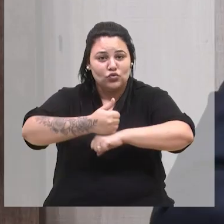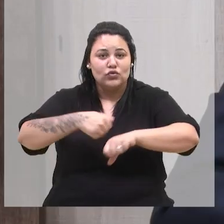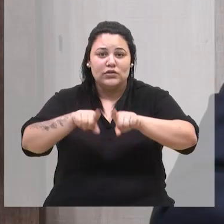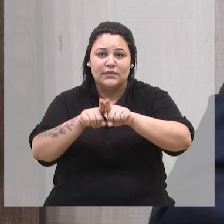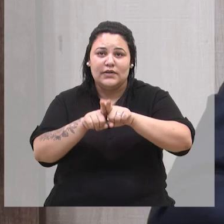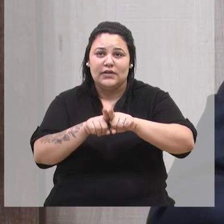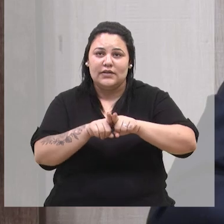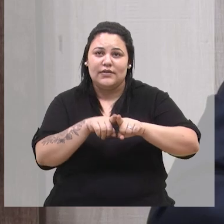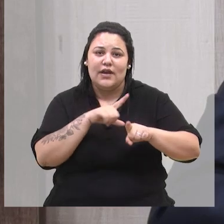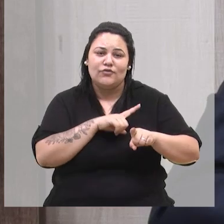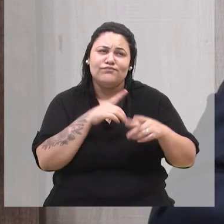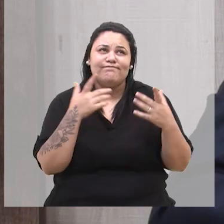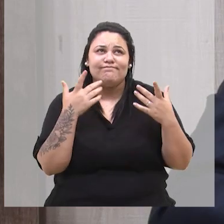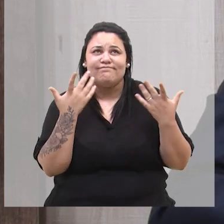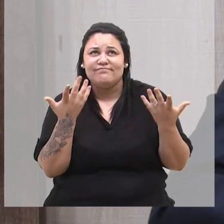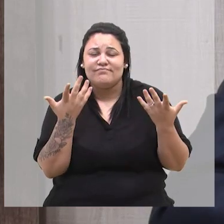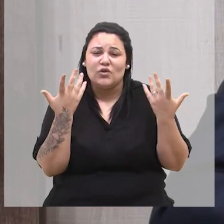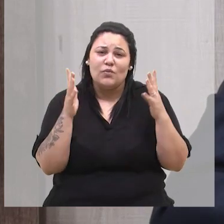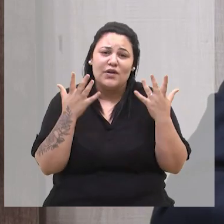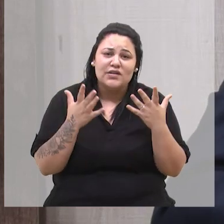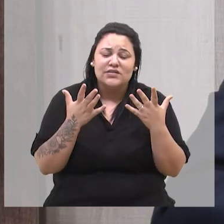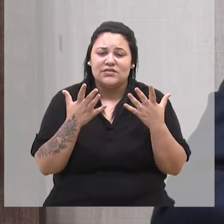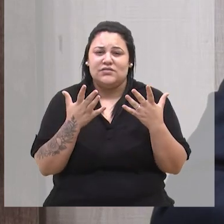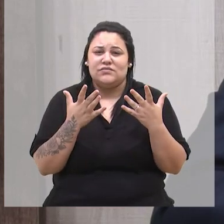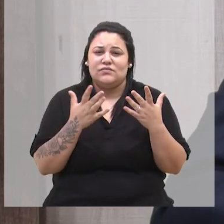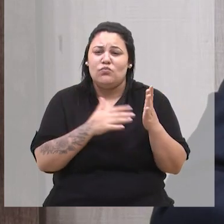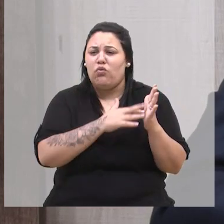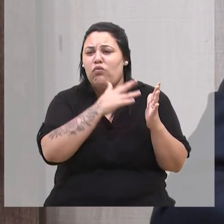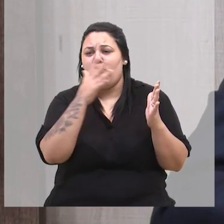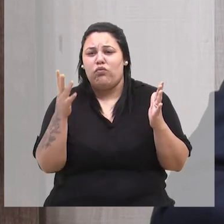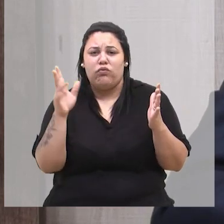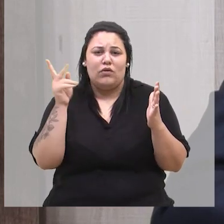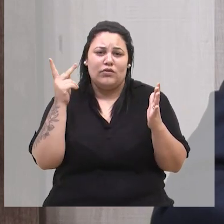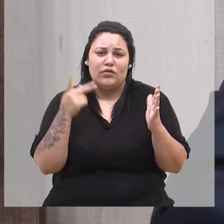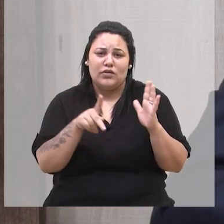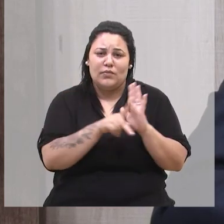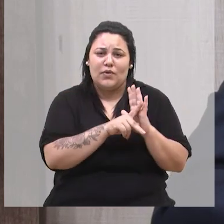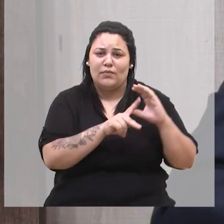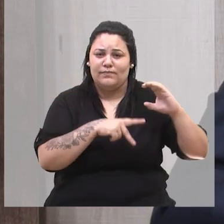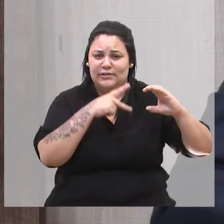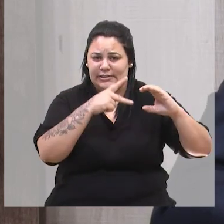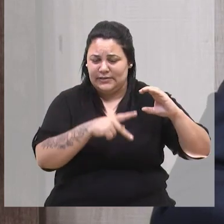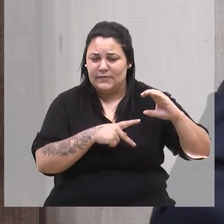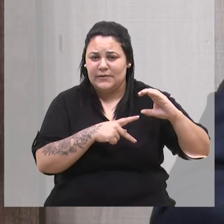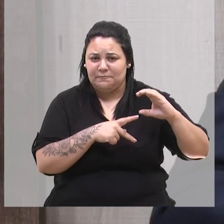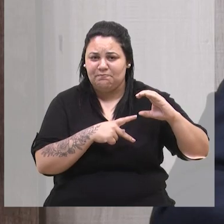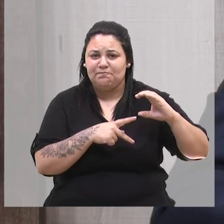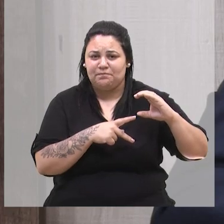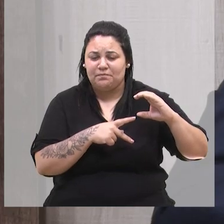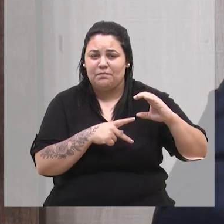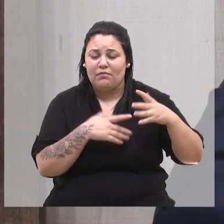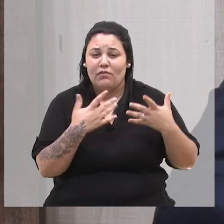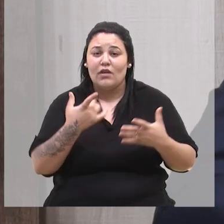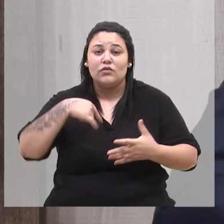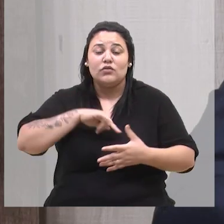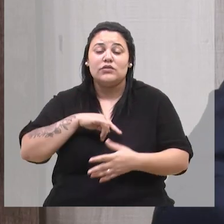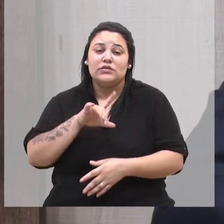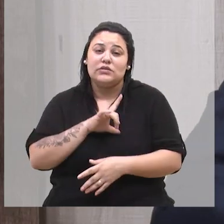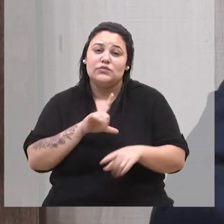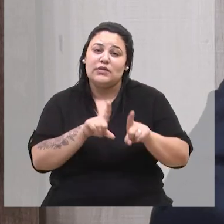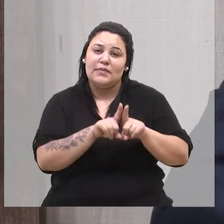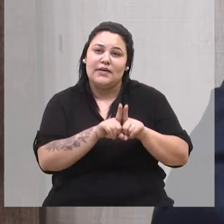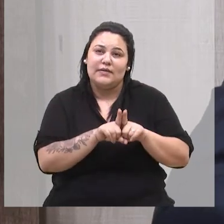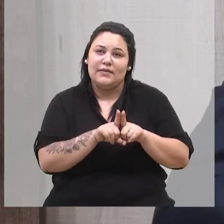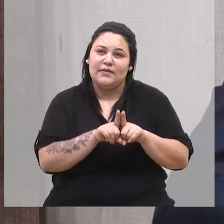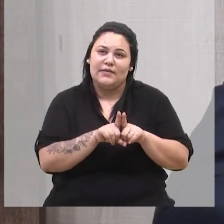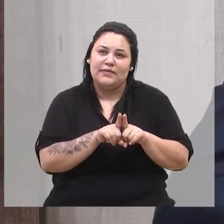motivo de comemoração. Ao longo da história da própria casa aí, nós temos mais